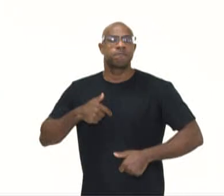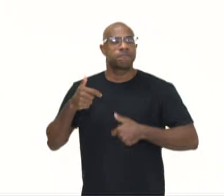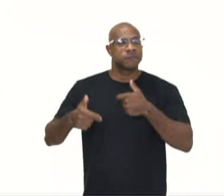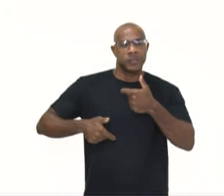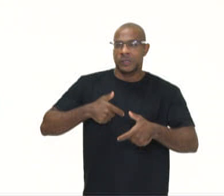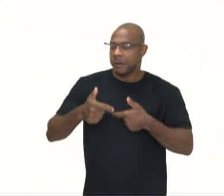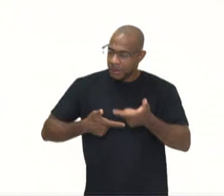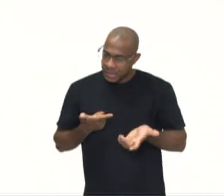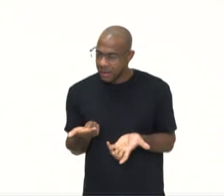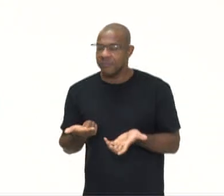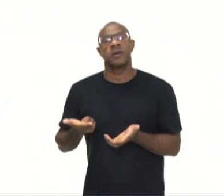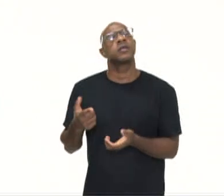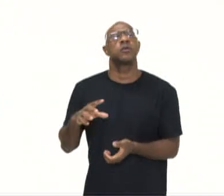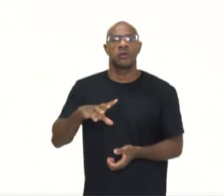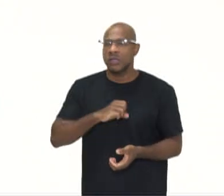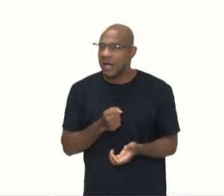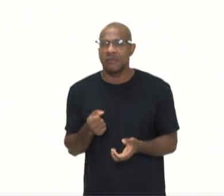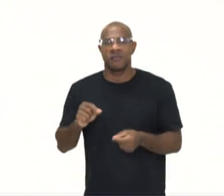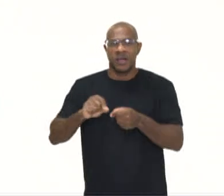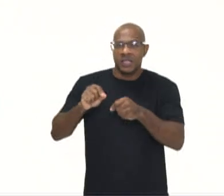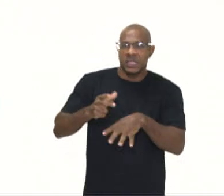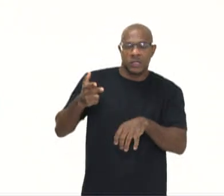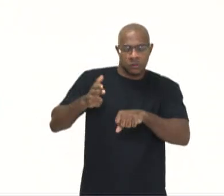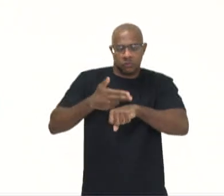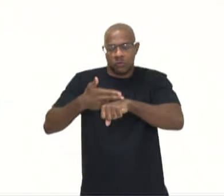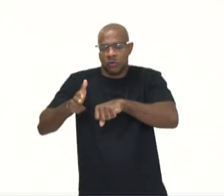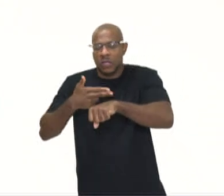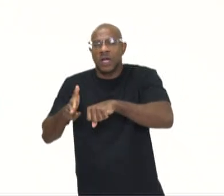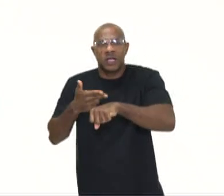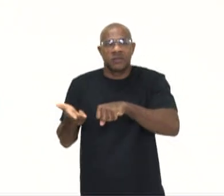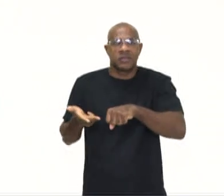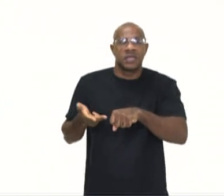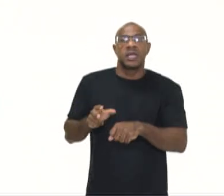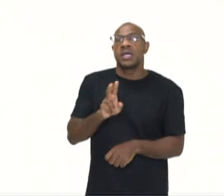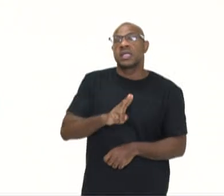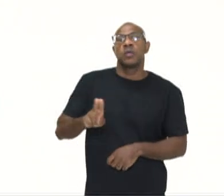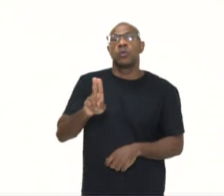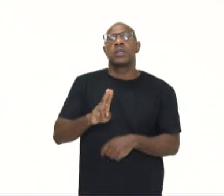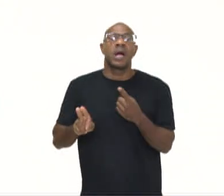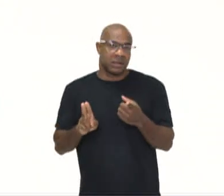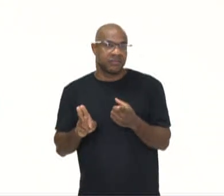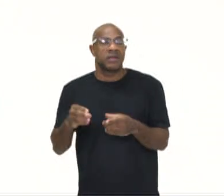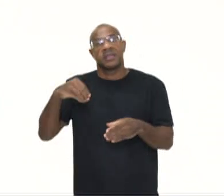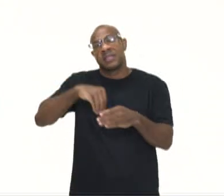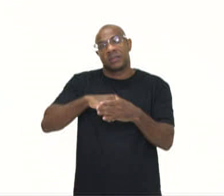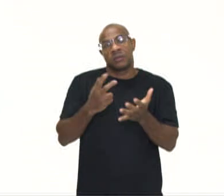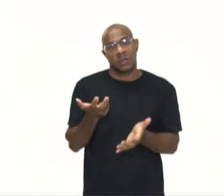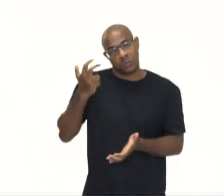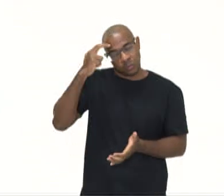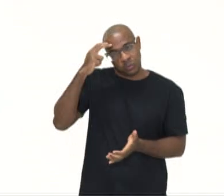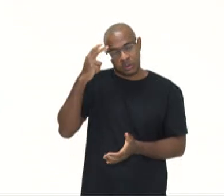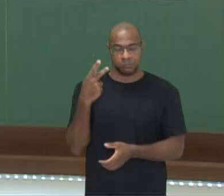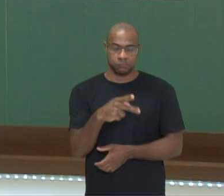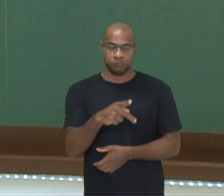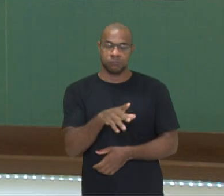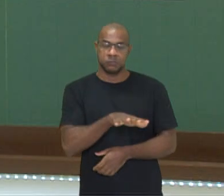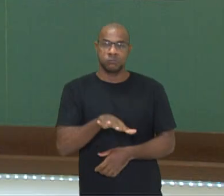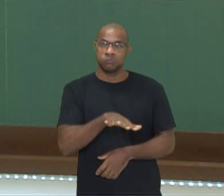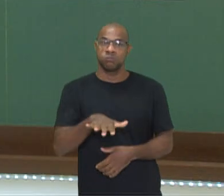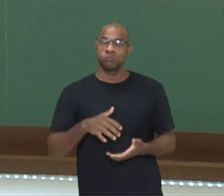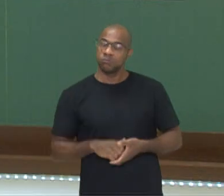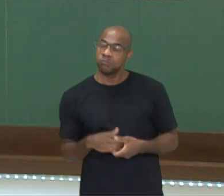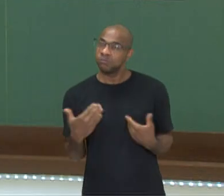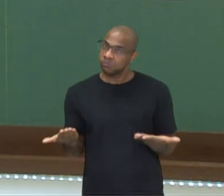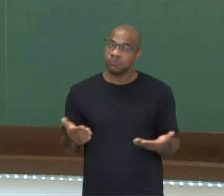o chocolate, que utilizavam em seus ritos religiosos e como moeda de troca. Olha que legal.